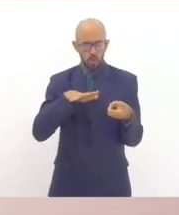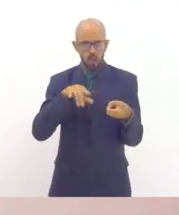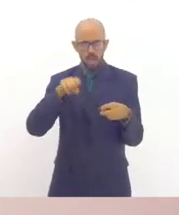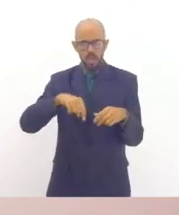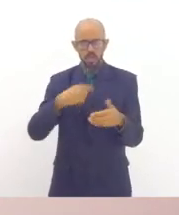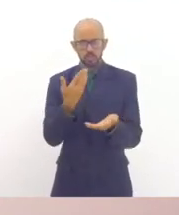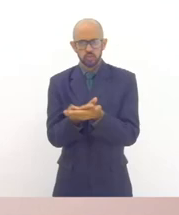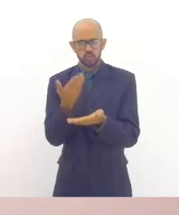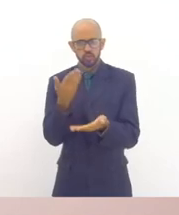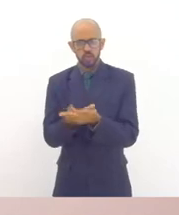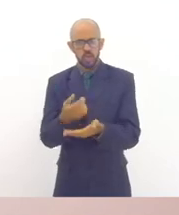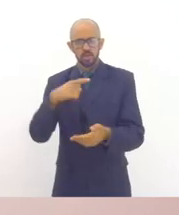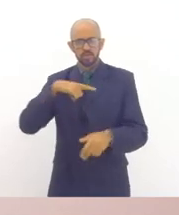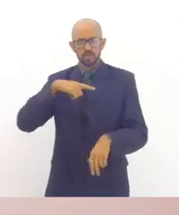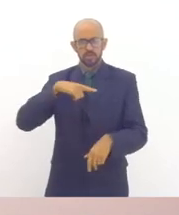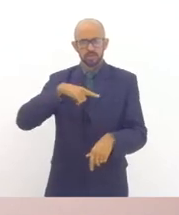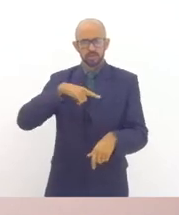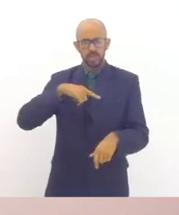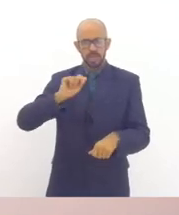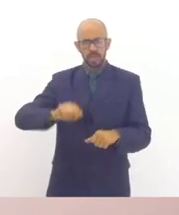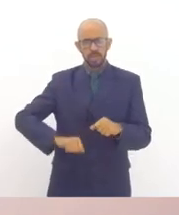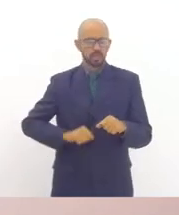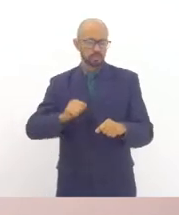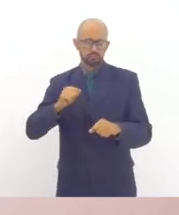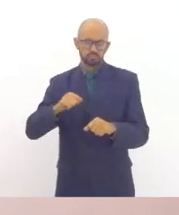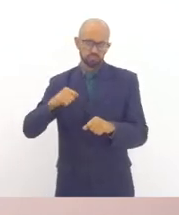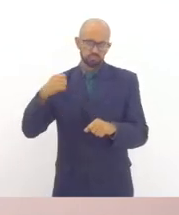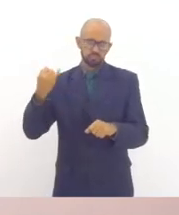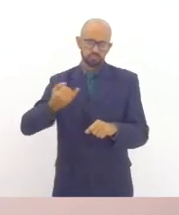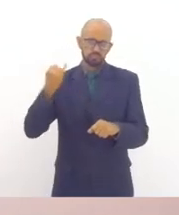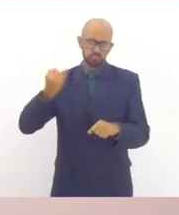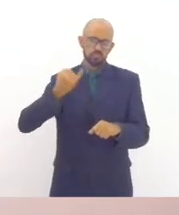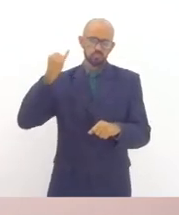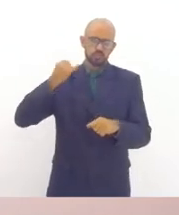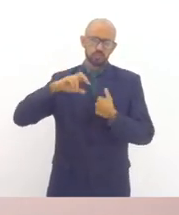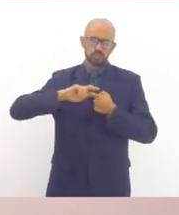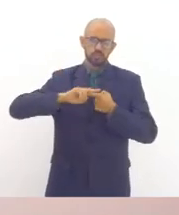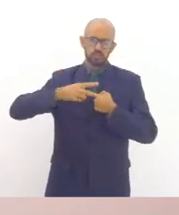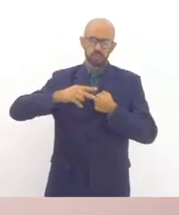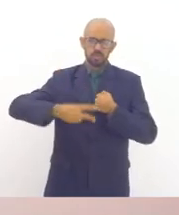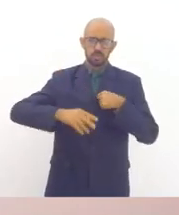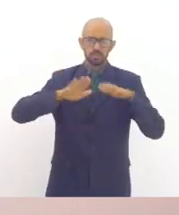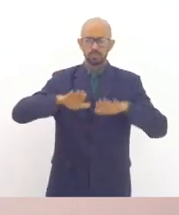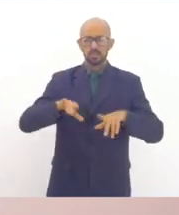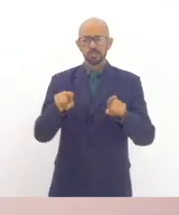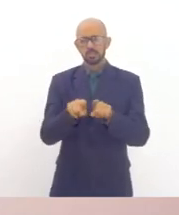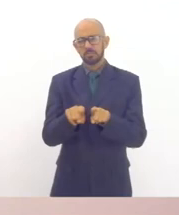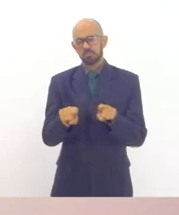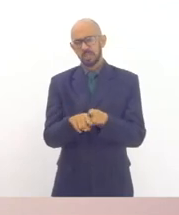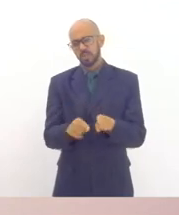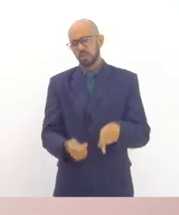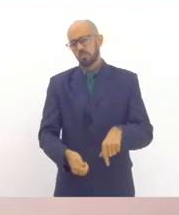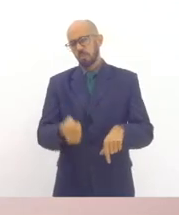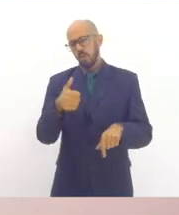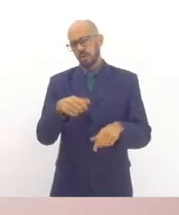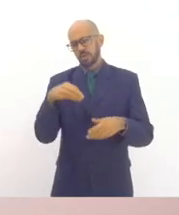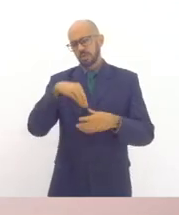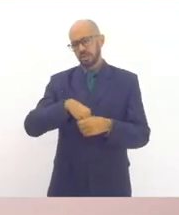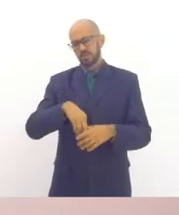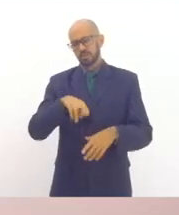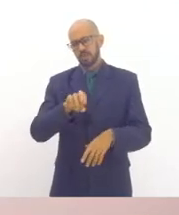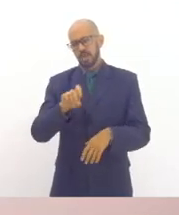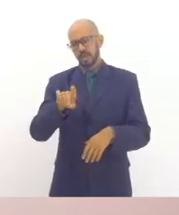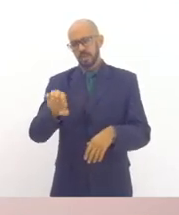que têm resultados muito importantes, muito positivos, mas são pouquíssimas dentro da rede. Como a